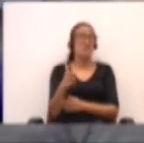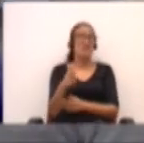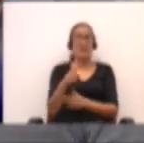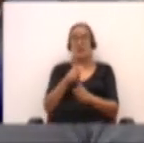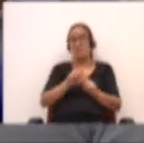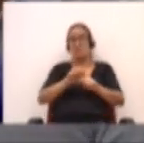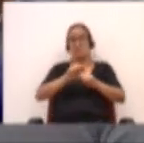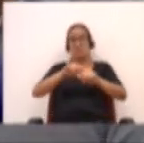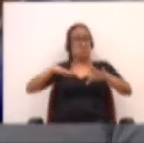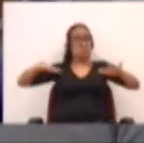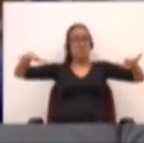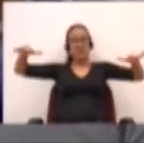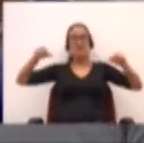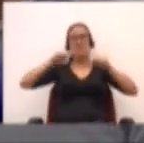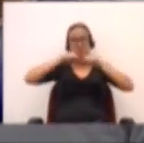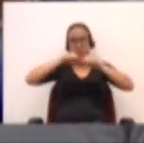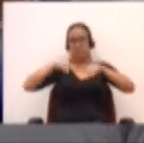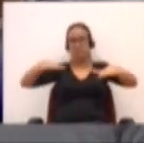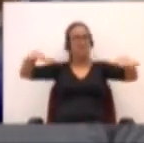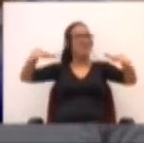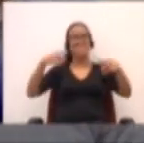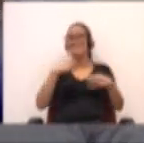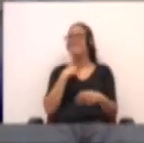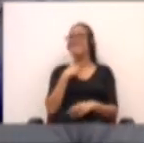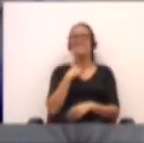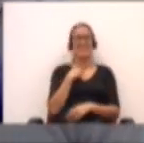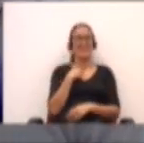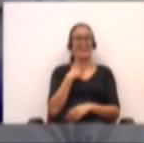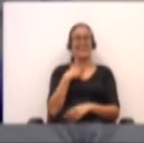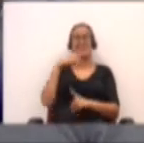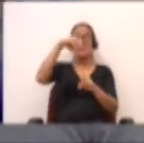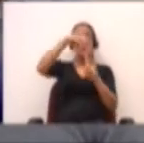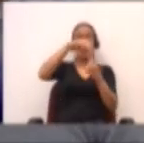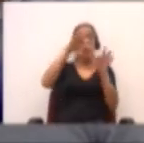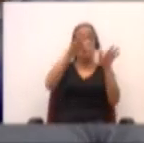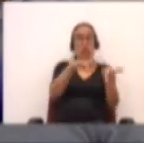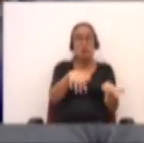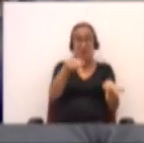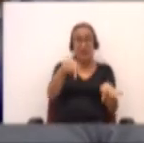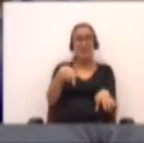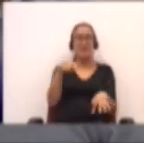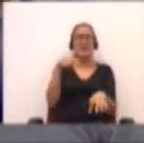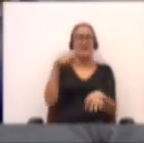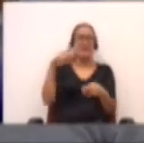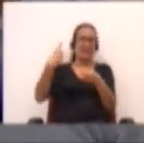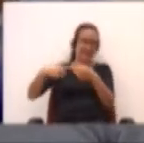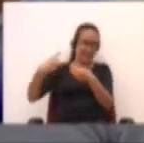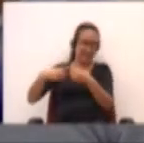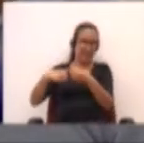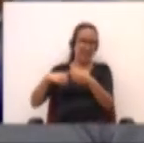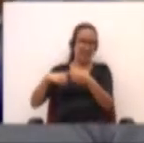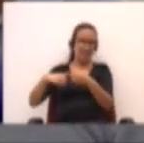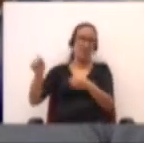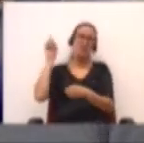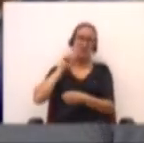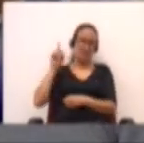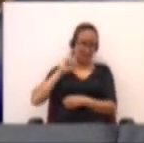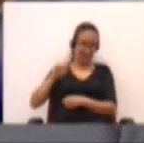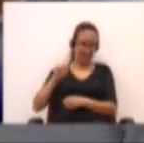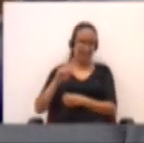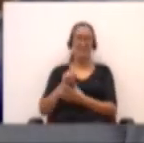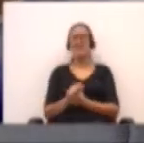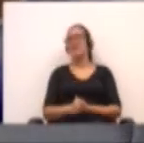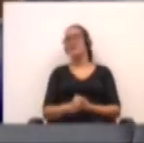toda ocupada. Se houver o ponto final do trem regional em Americana, nós teremos um problema sério, porque nós temos na nossa